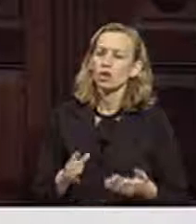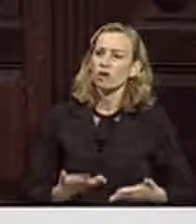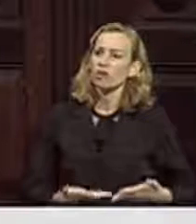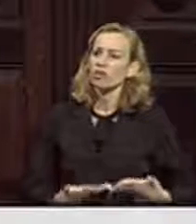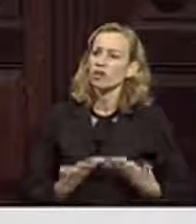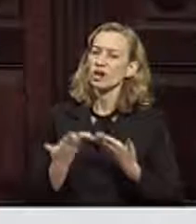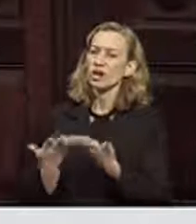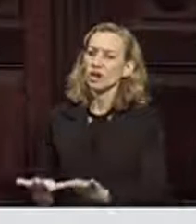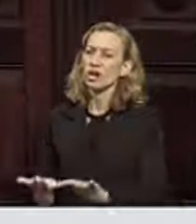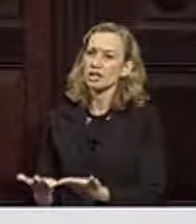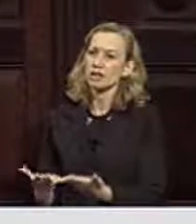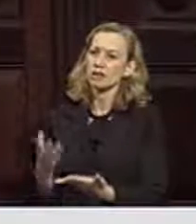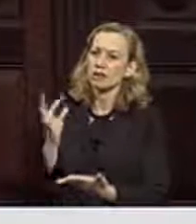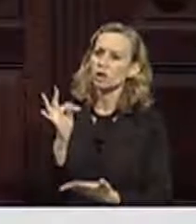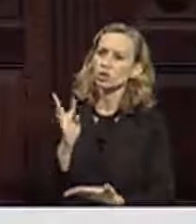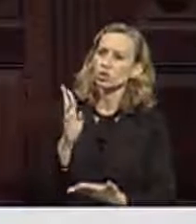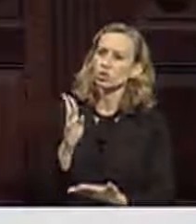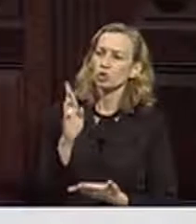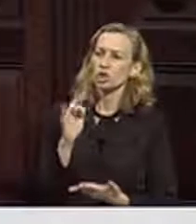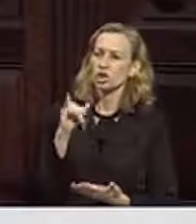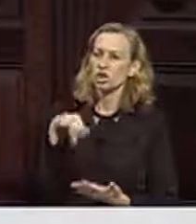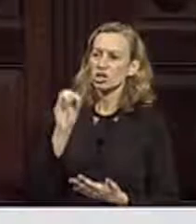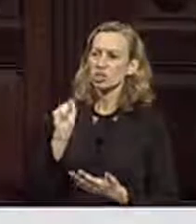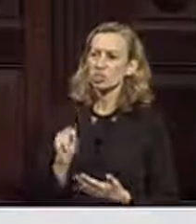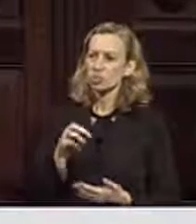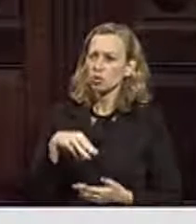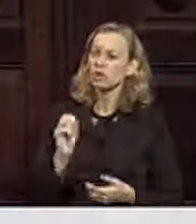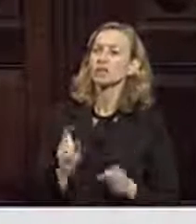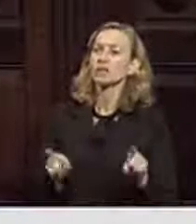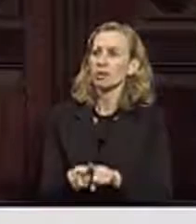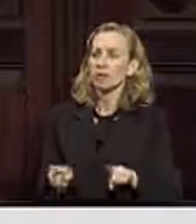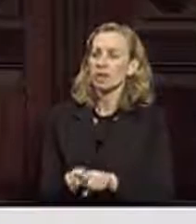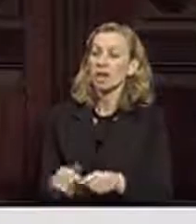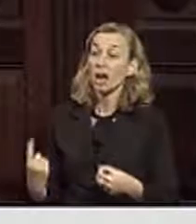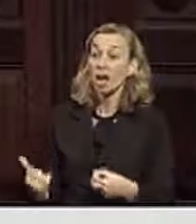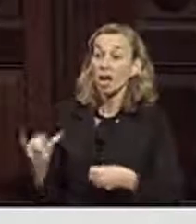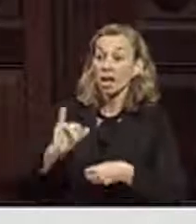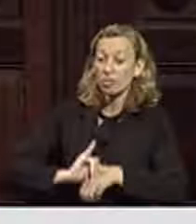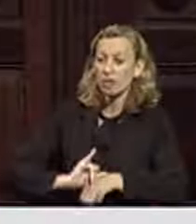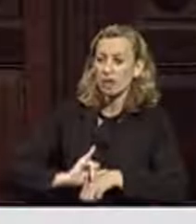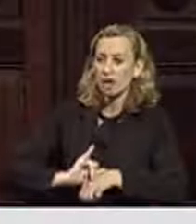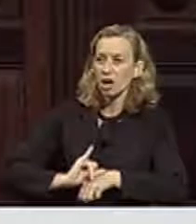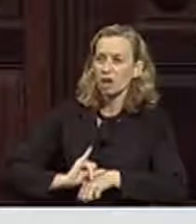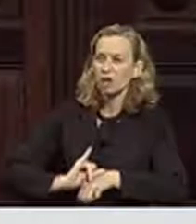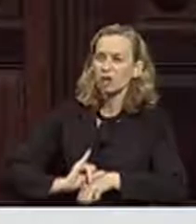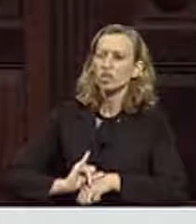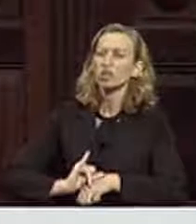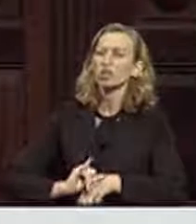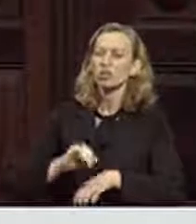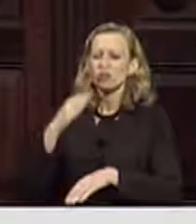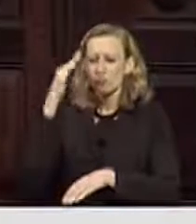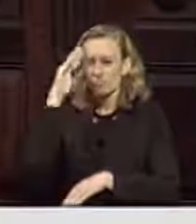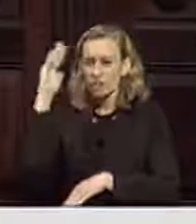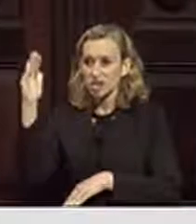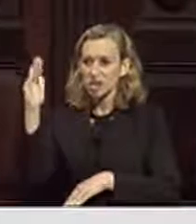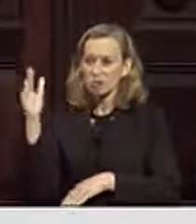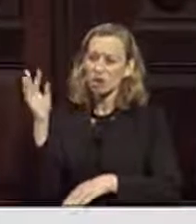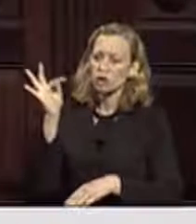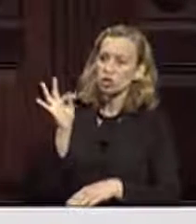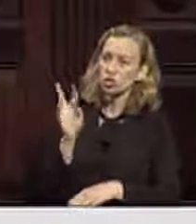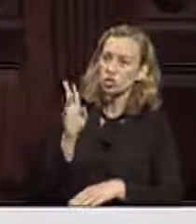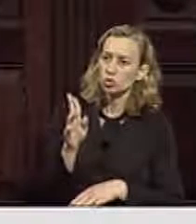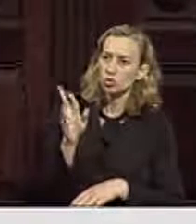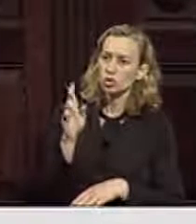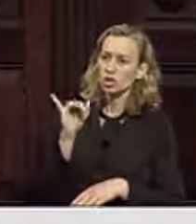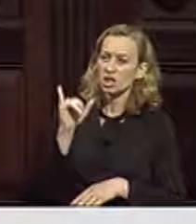a ser desenvolvido na capital, que é o principal indutor de turismo do Brasil, para que